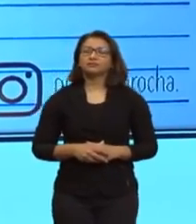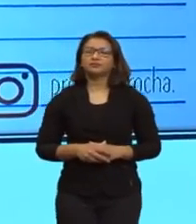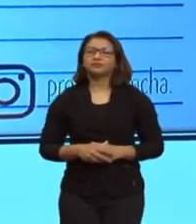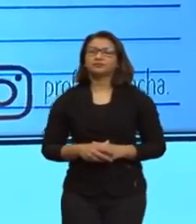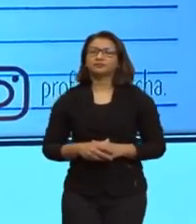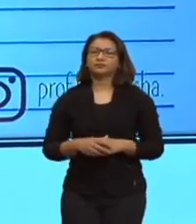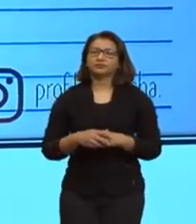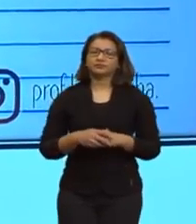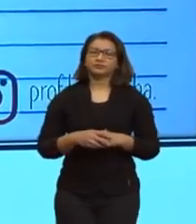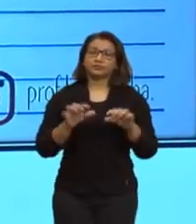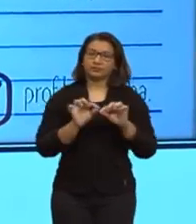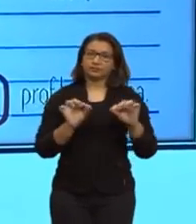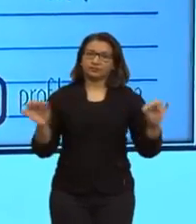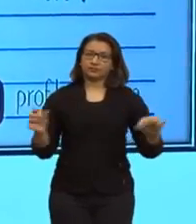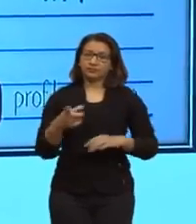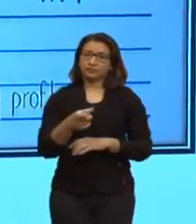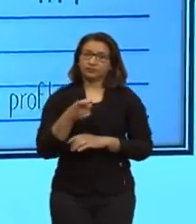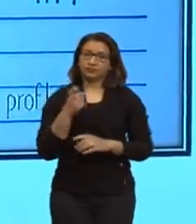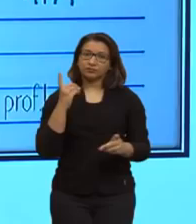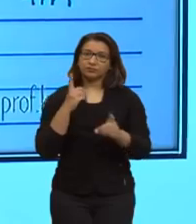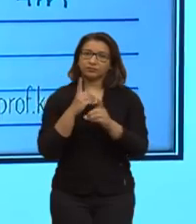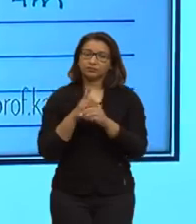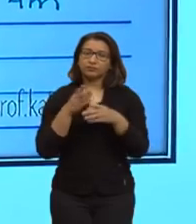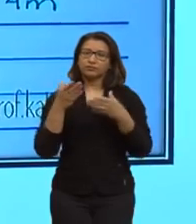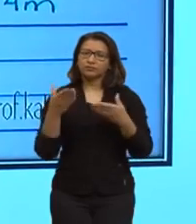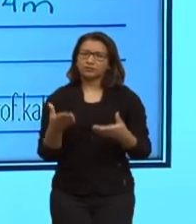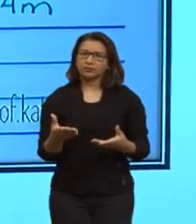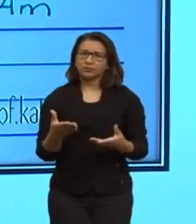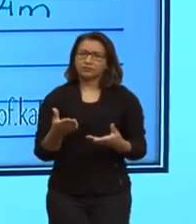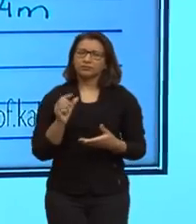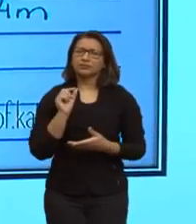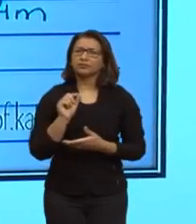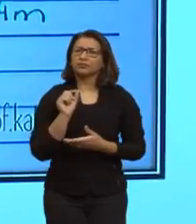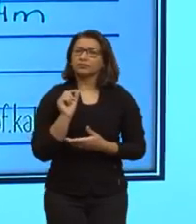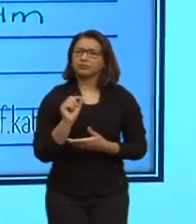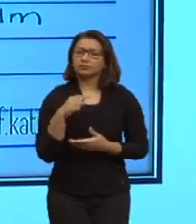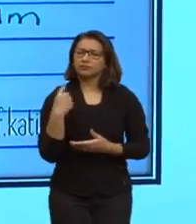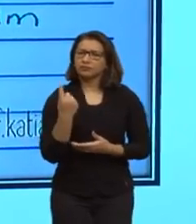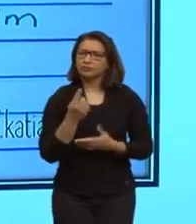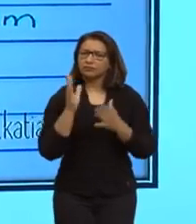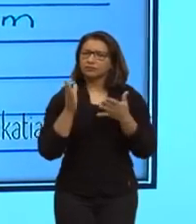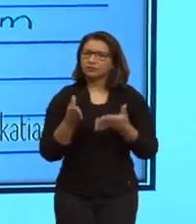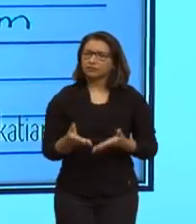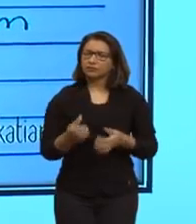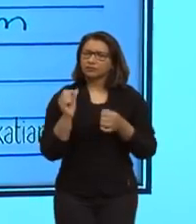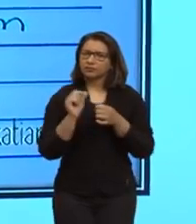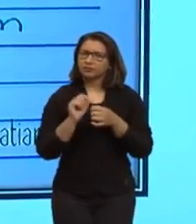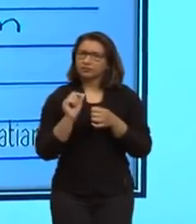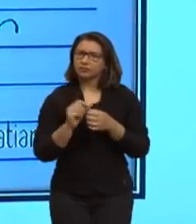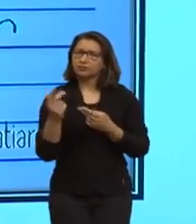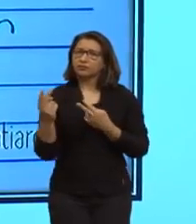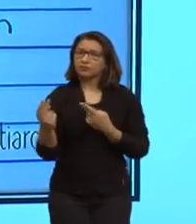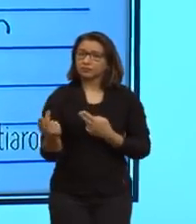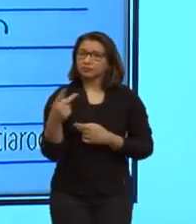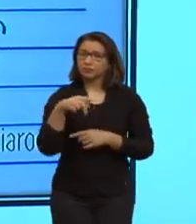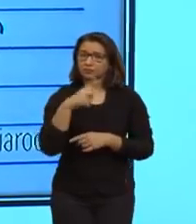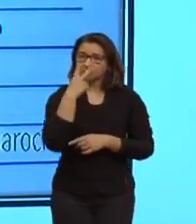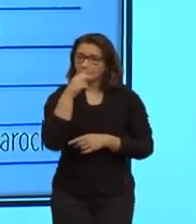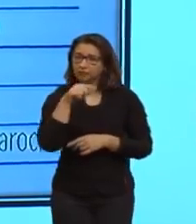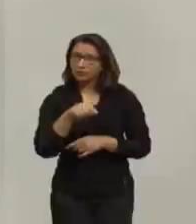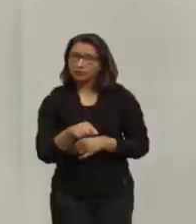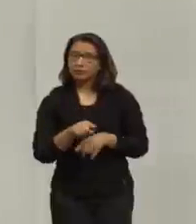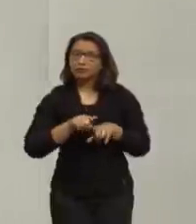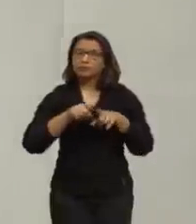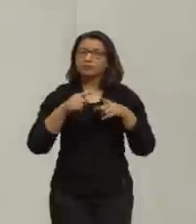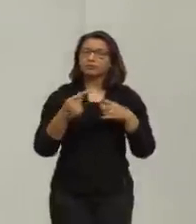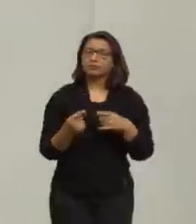descobrimos. Certo? Então, é uma situação que nós já fizemos situações semelhantes a essa, mas